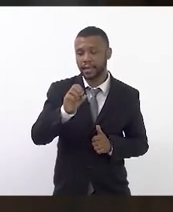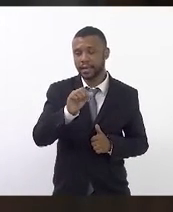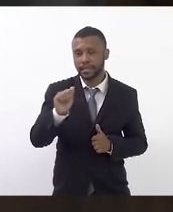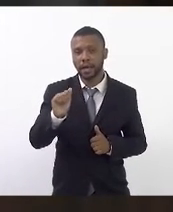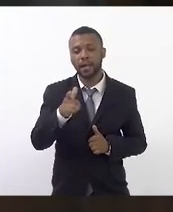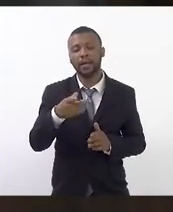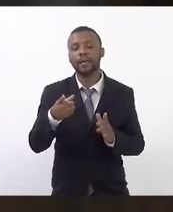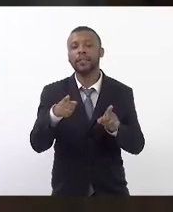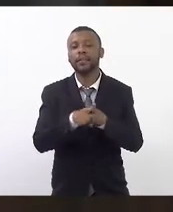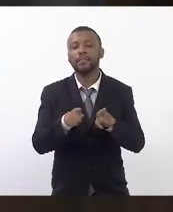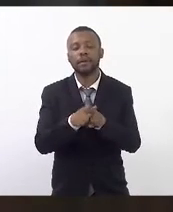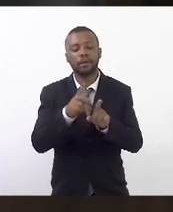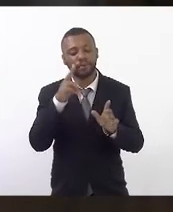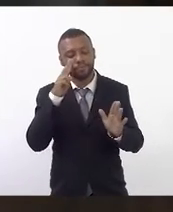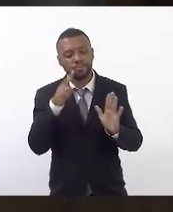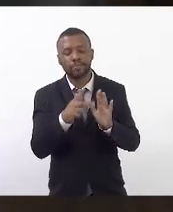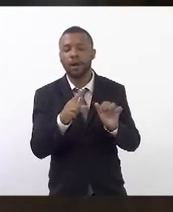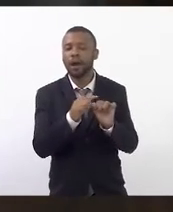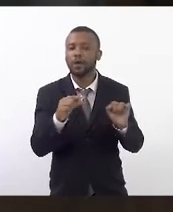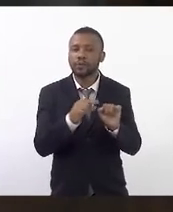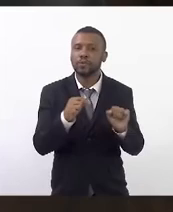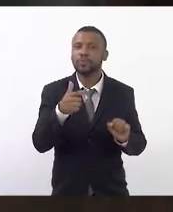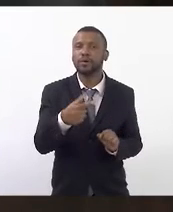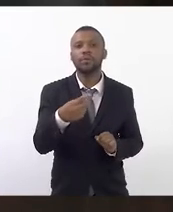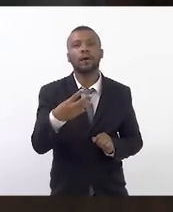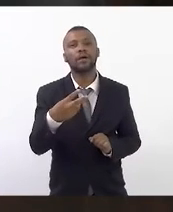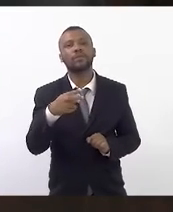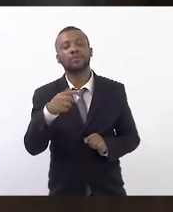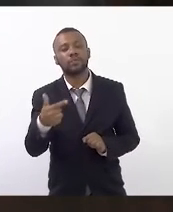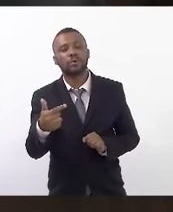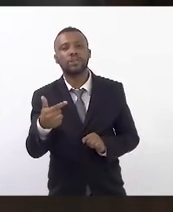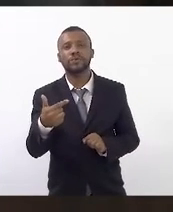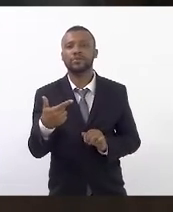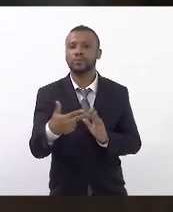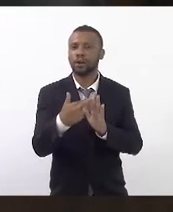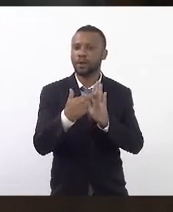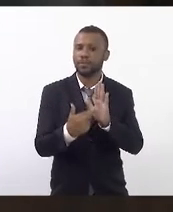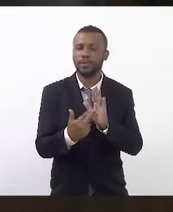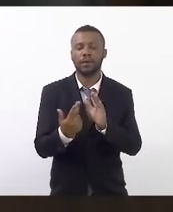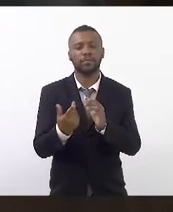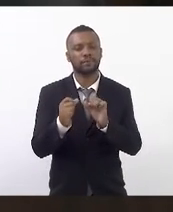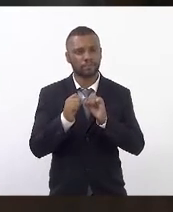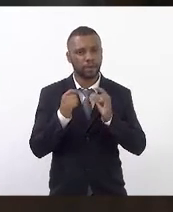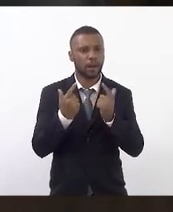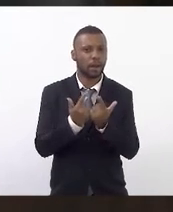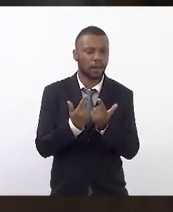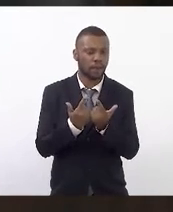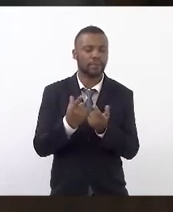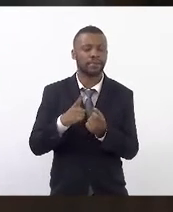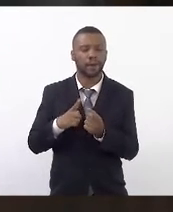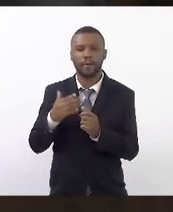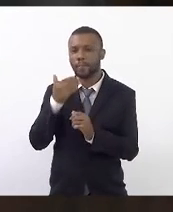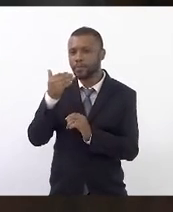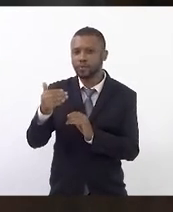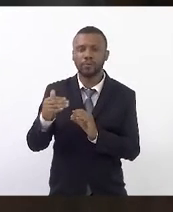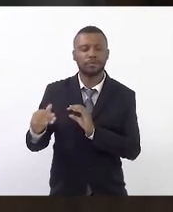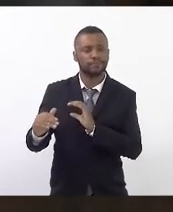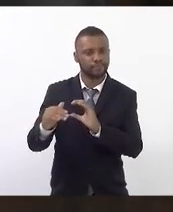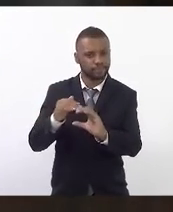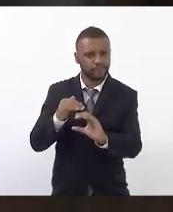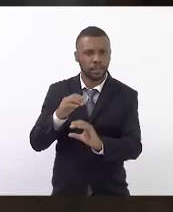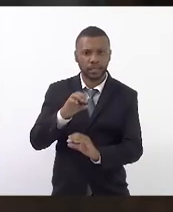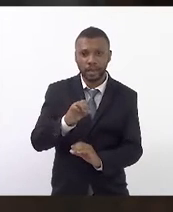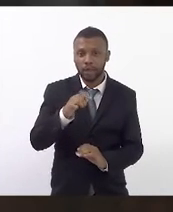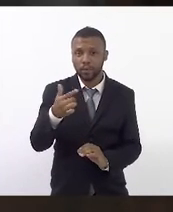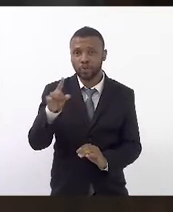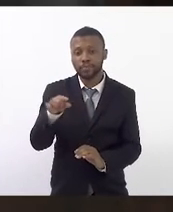artigo 242 do Regimento Interno dessa Casa, foi encaminhada a essa comissão a mensagem número 02/2022,